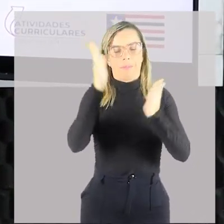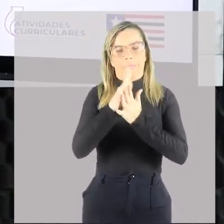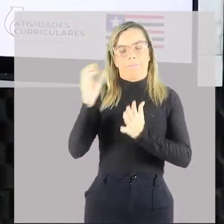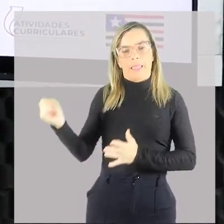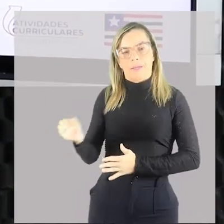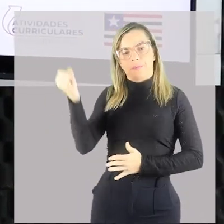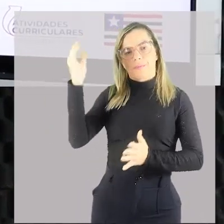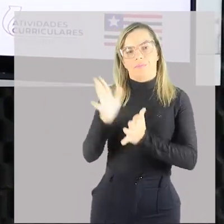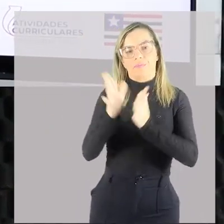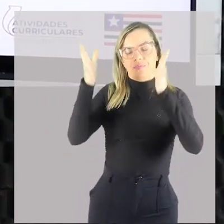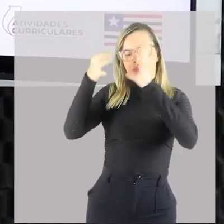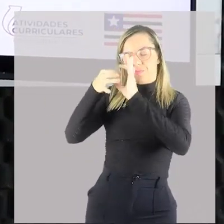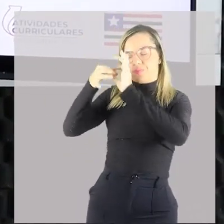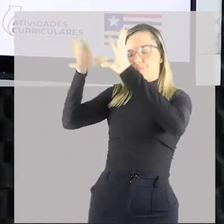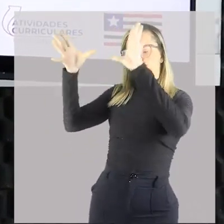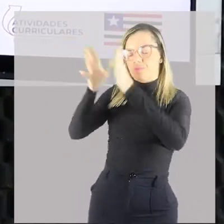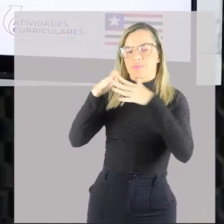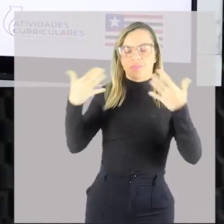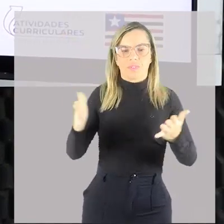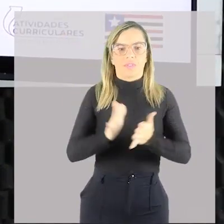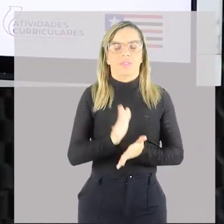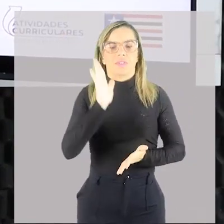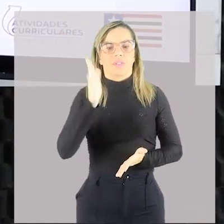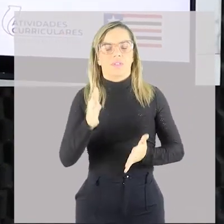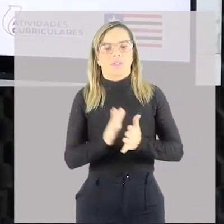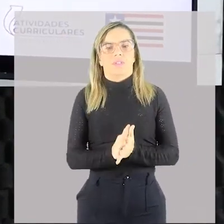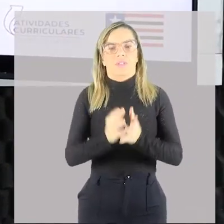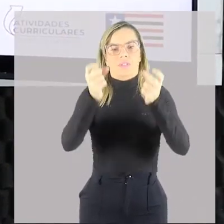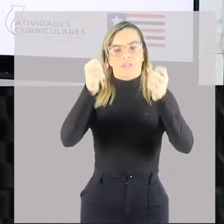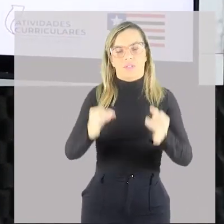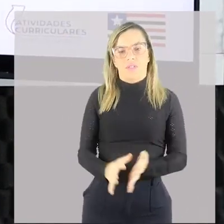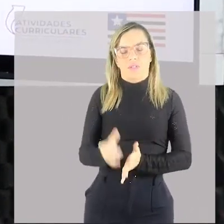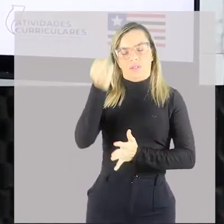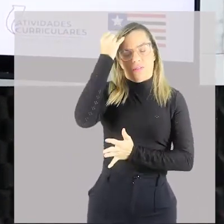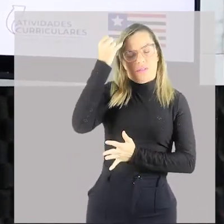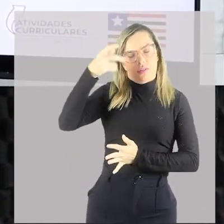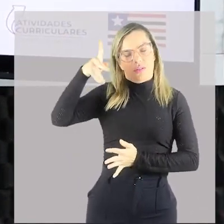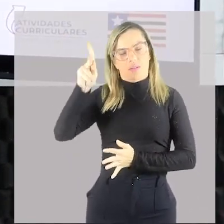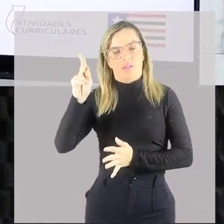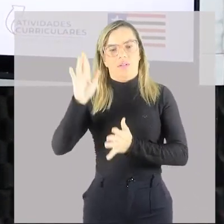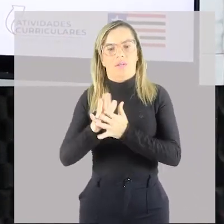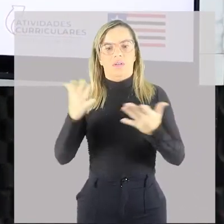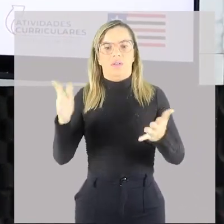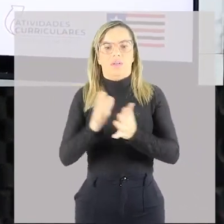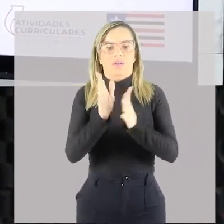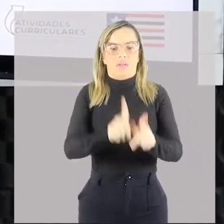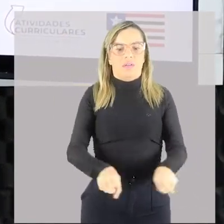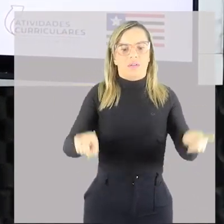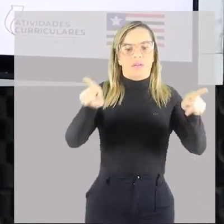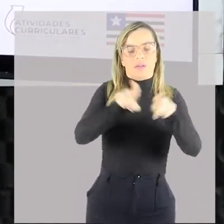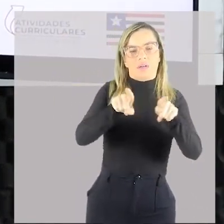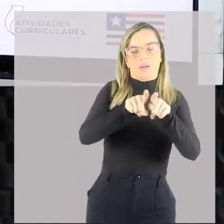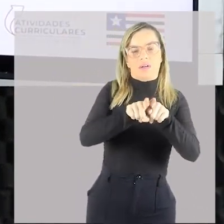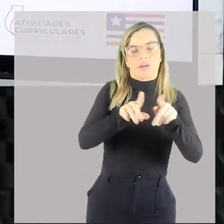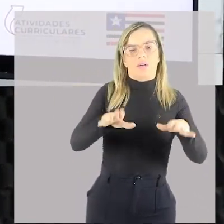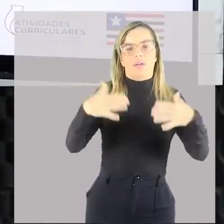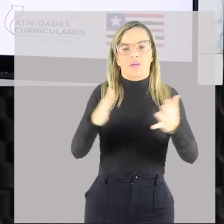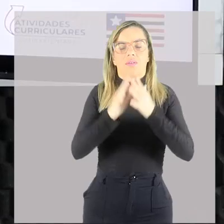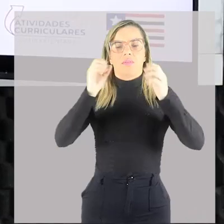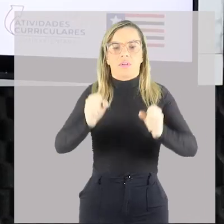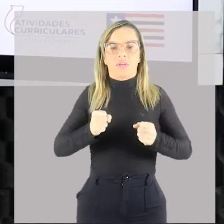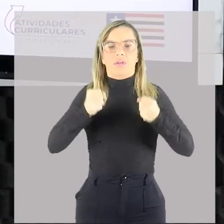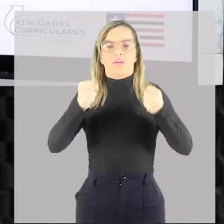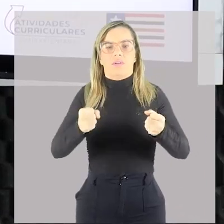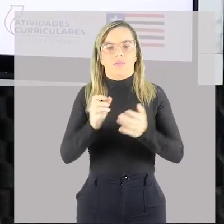uma libertação, como nós já vimos aqui em aulas sobre Kant, mas também ele traz aquela